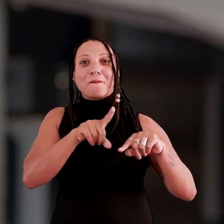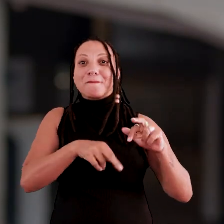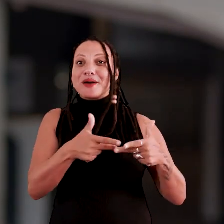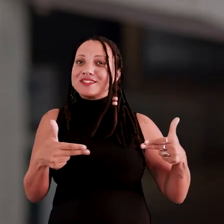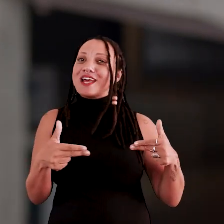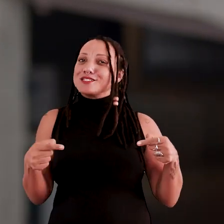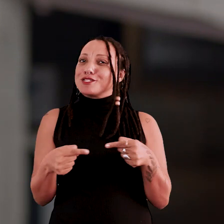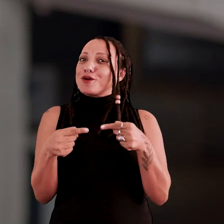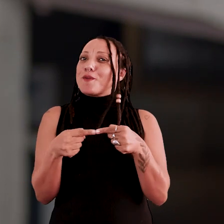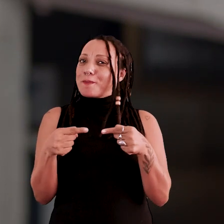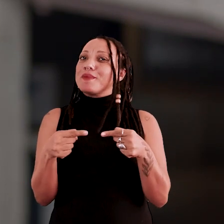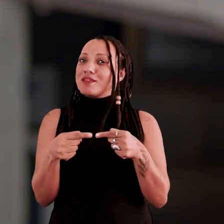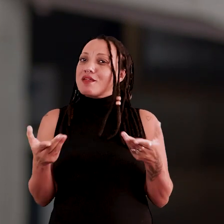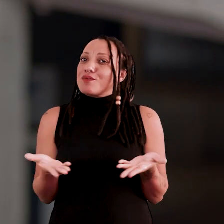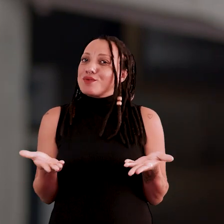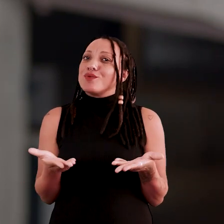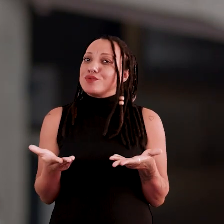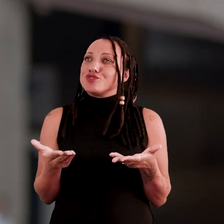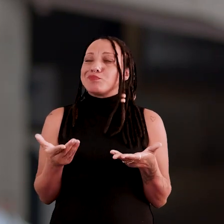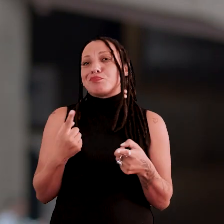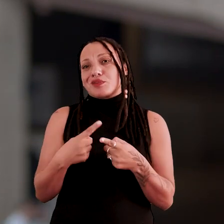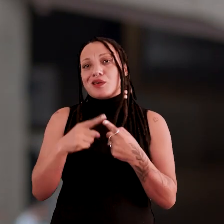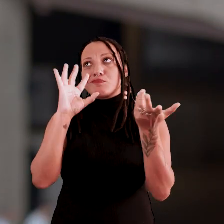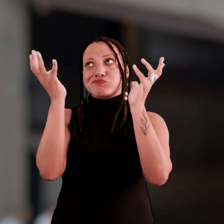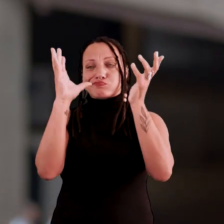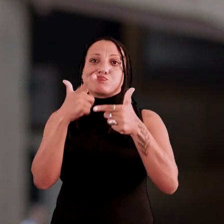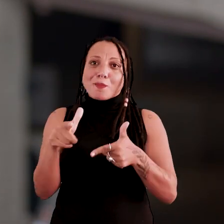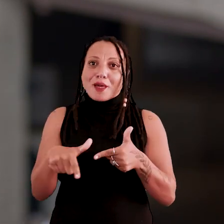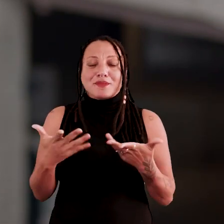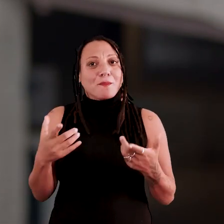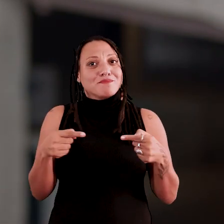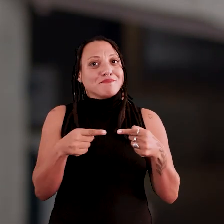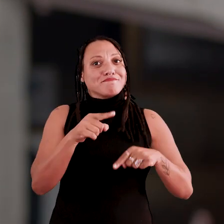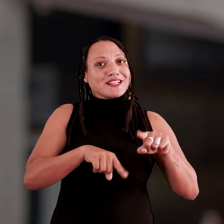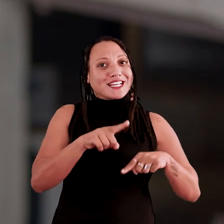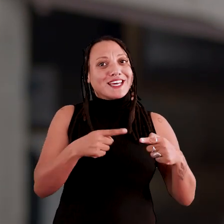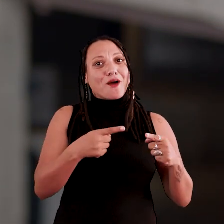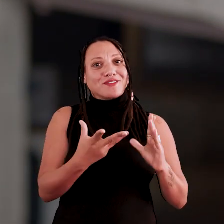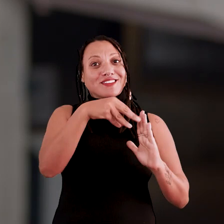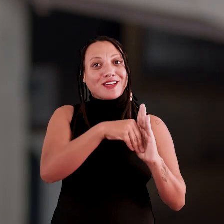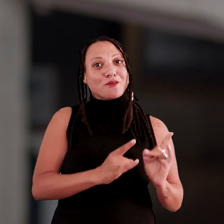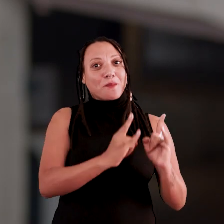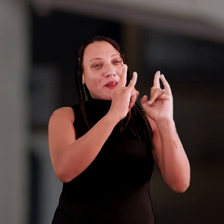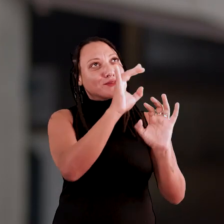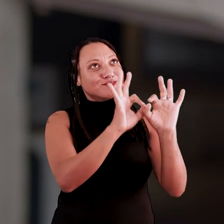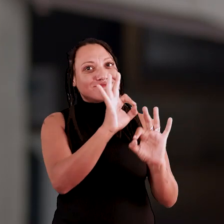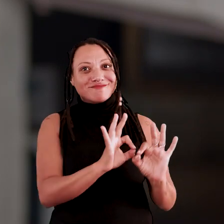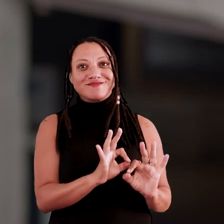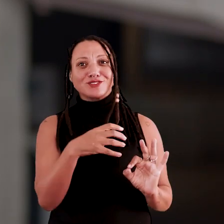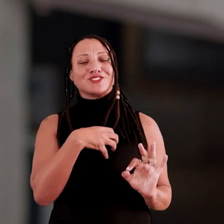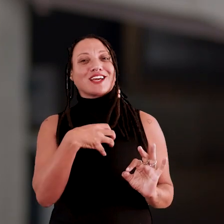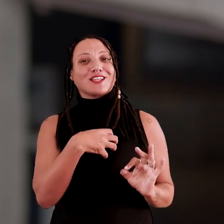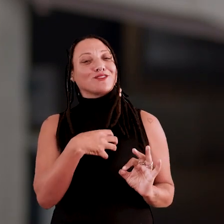estruturas internas. Ser selecionada foi uma surpresa. E acho que assim como os outros trabalhos em conversas anteriormente